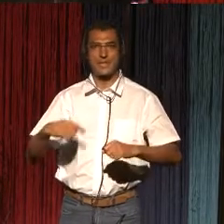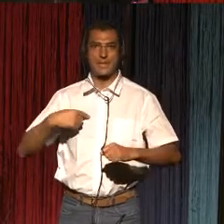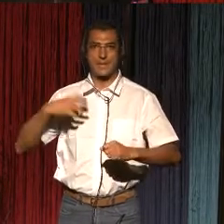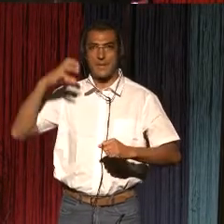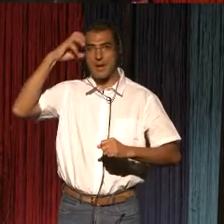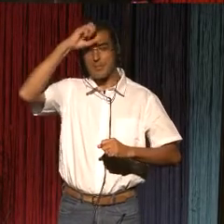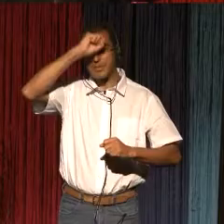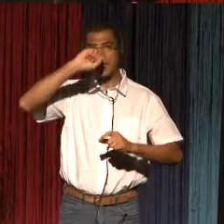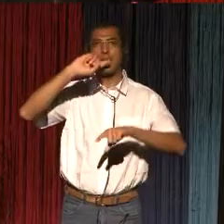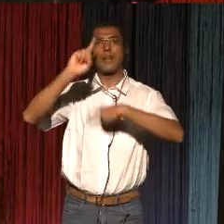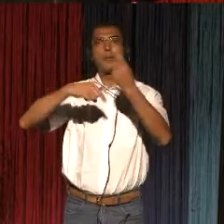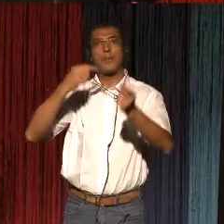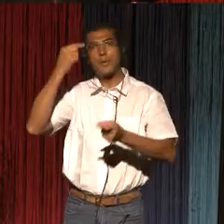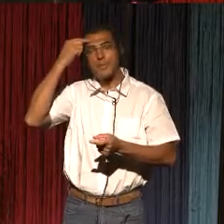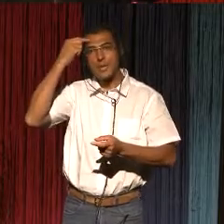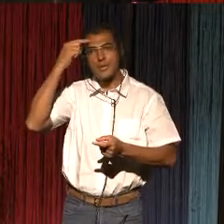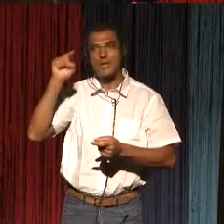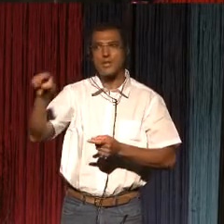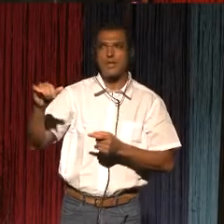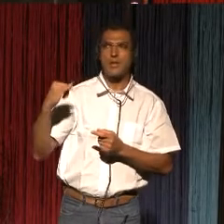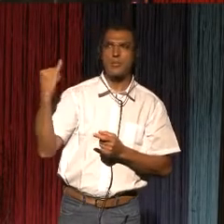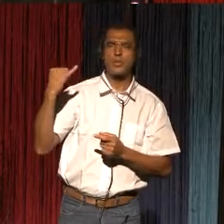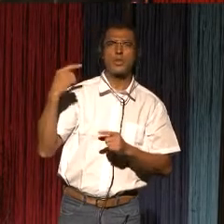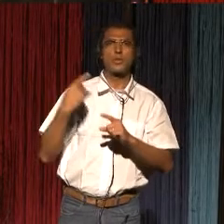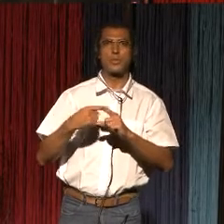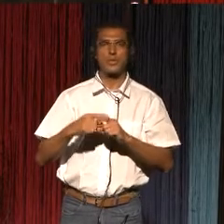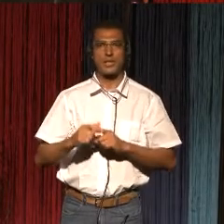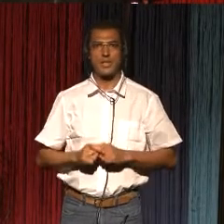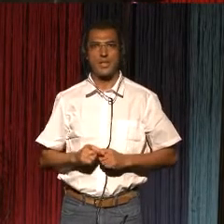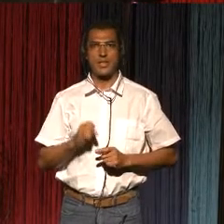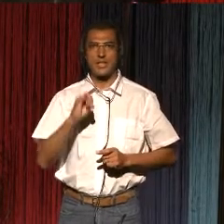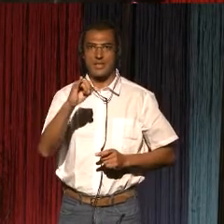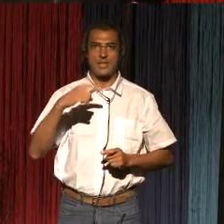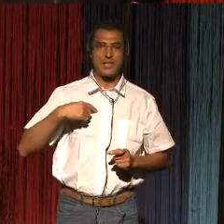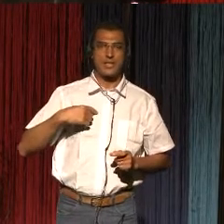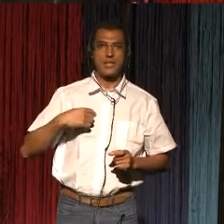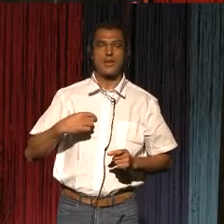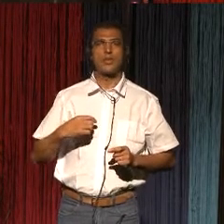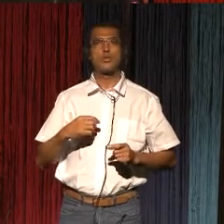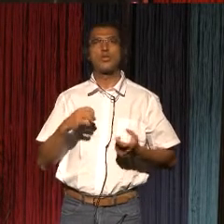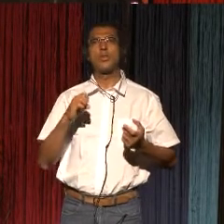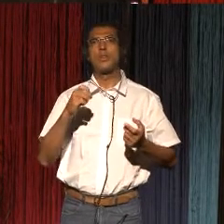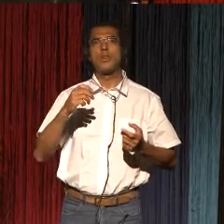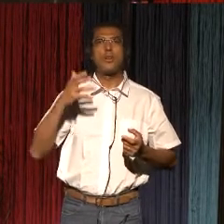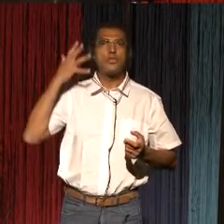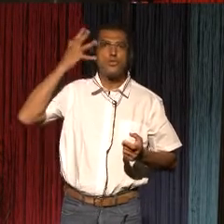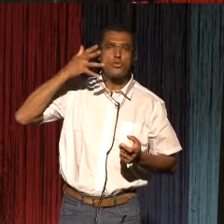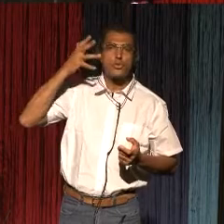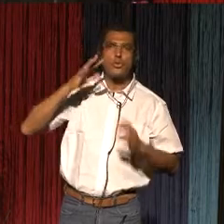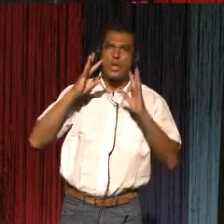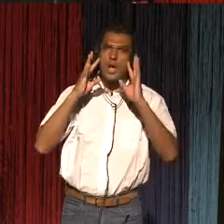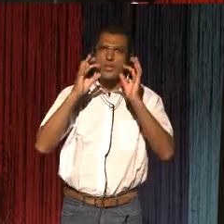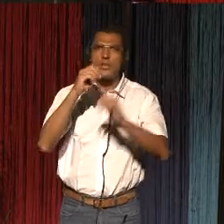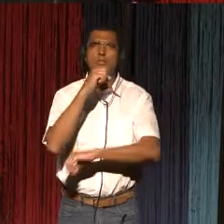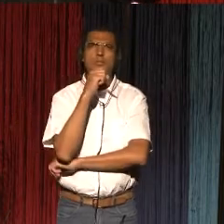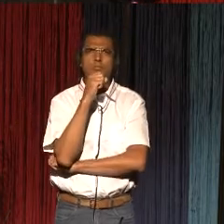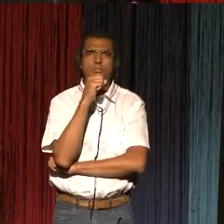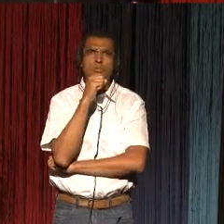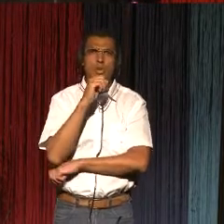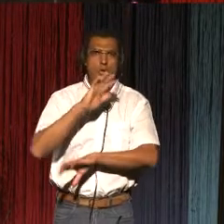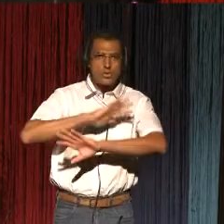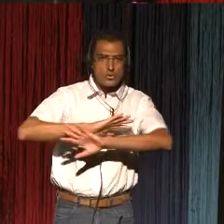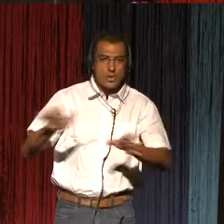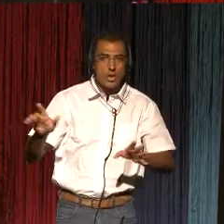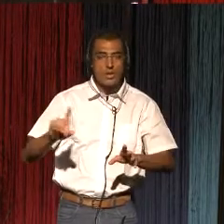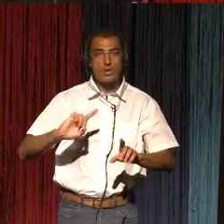pesquisa já mostrou repetidamente que a gente aprende melhor fazendo e não ouvindo uma palestra. É um estudo feito aqui